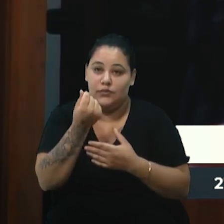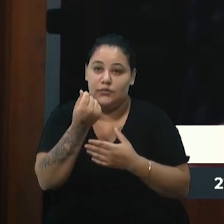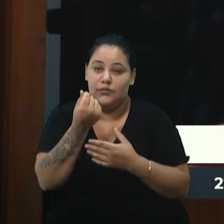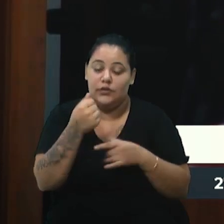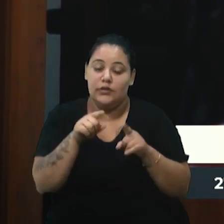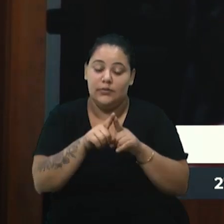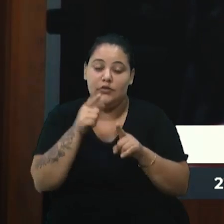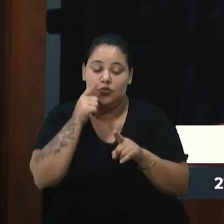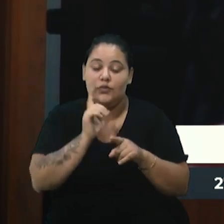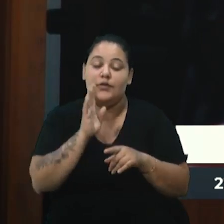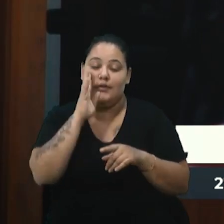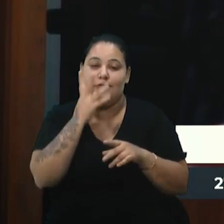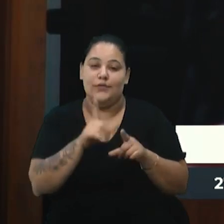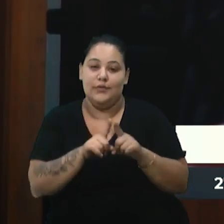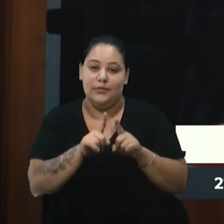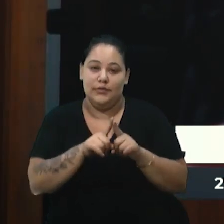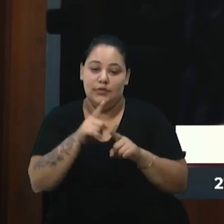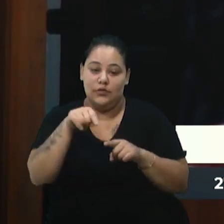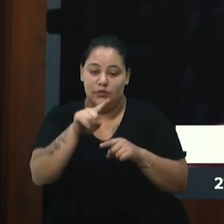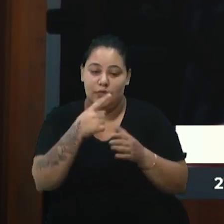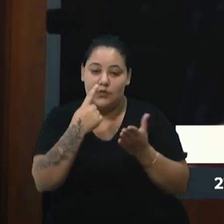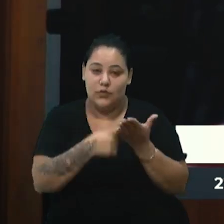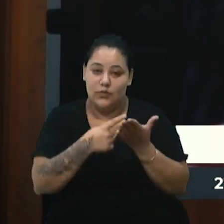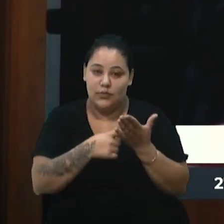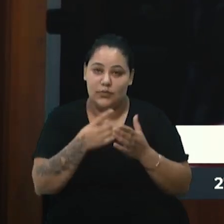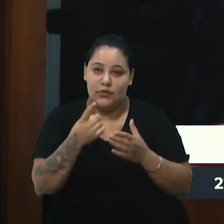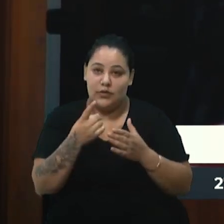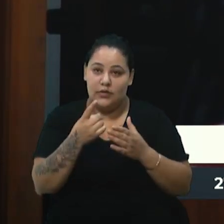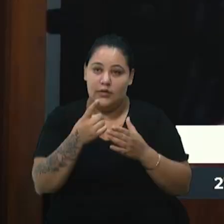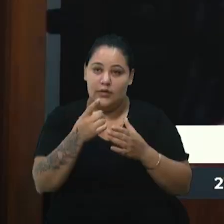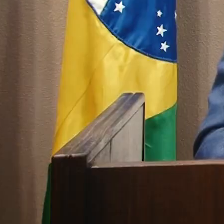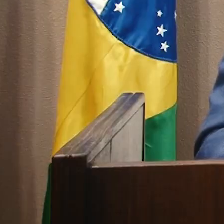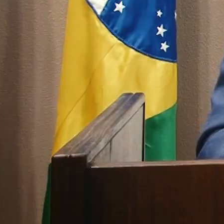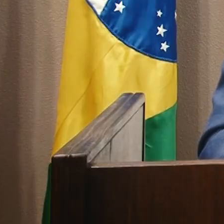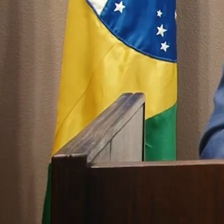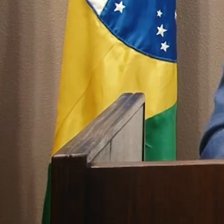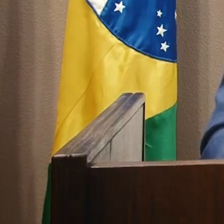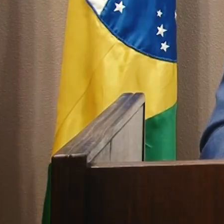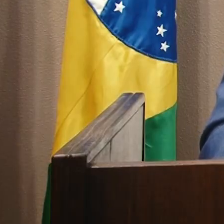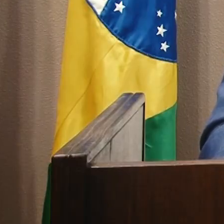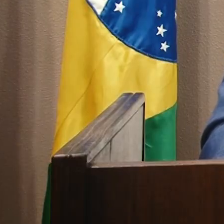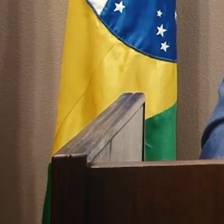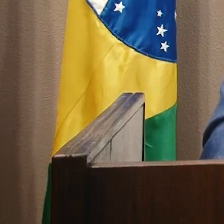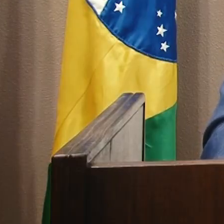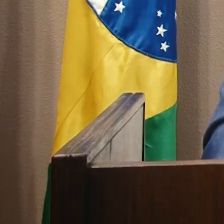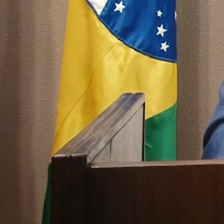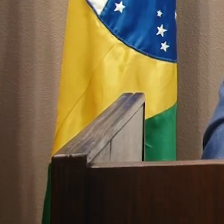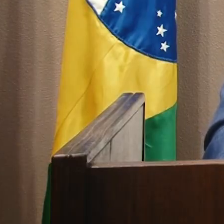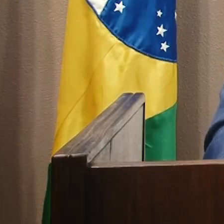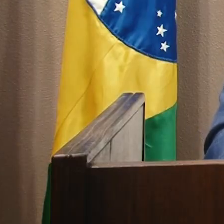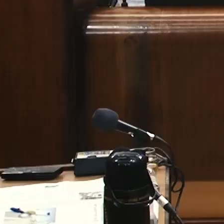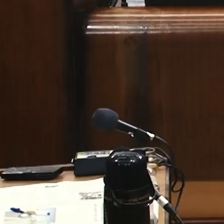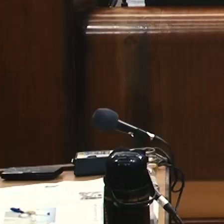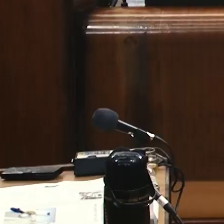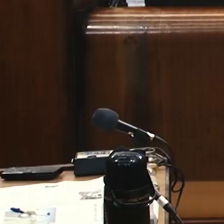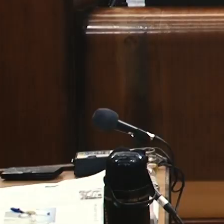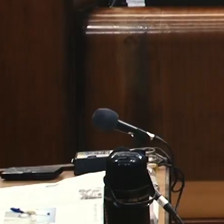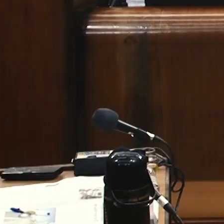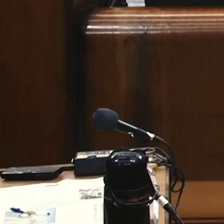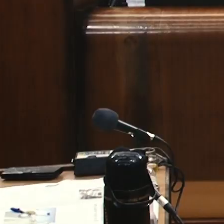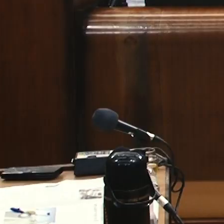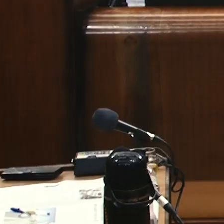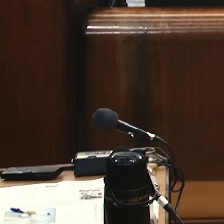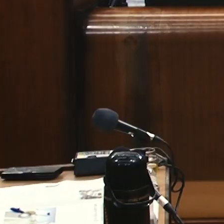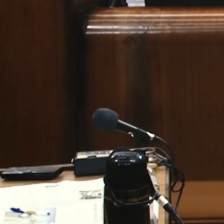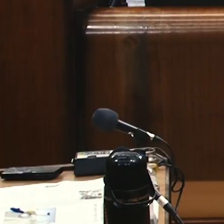sanado, a gente vai marcar, sim, a inauguração desta aula. Junqueira protocolou a prestação de contas das obras na Secretaria